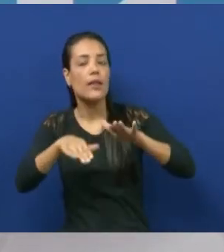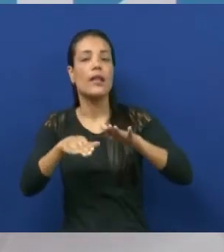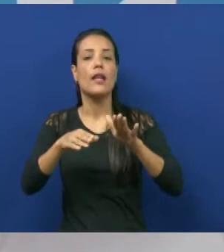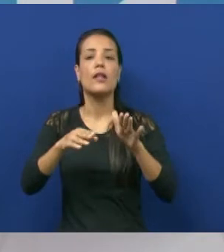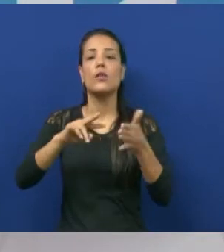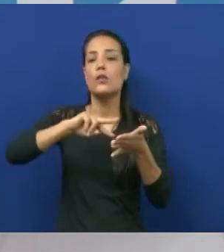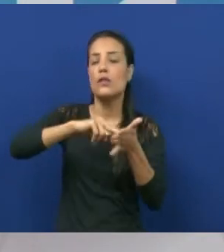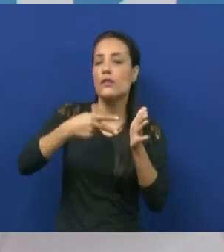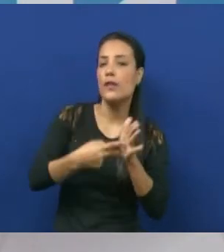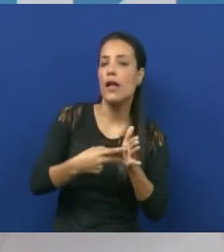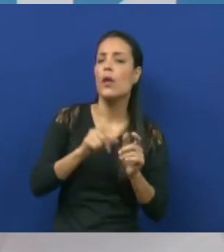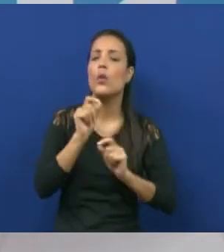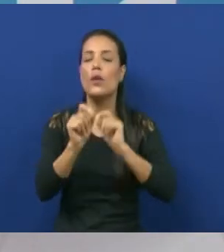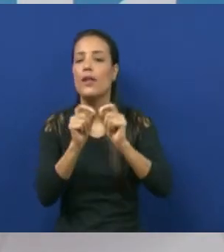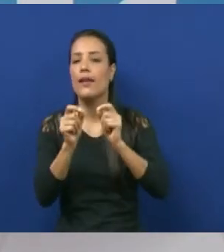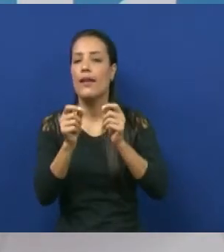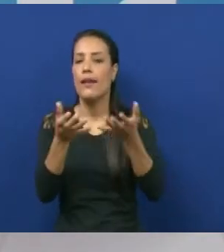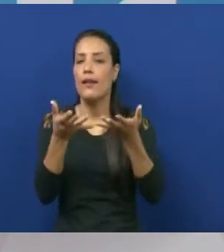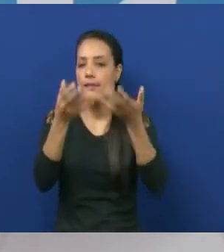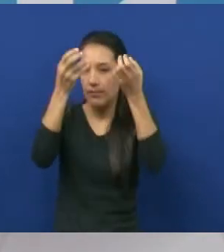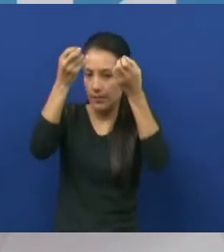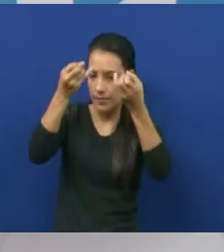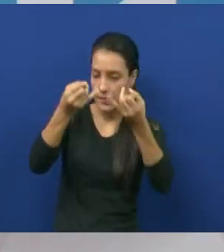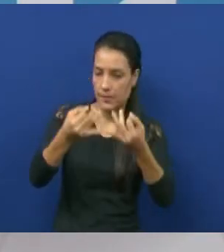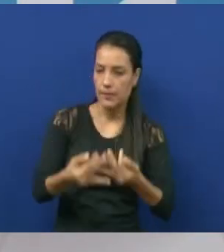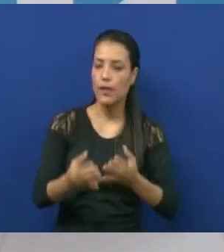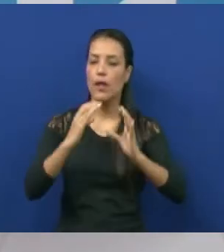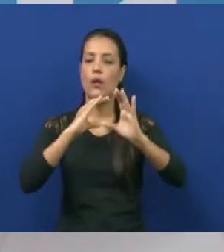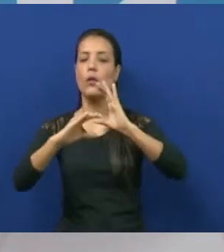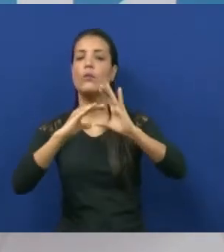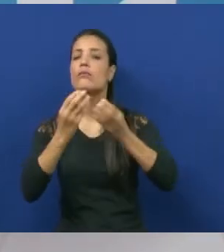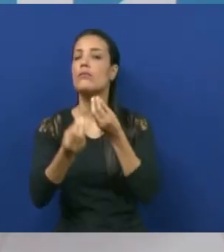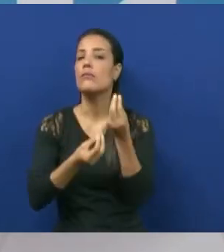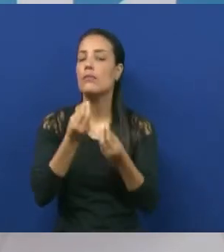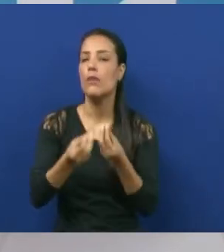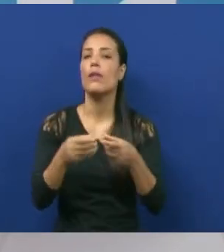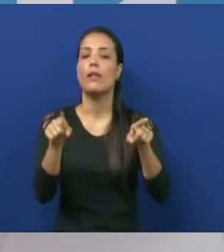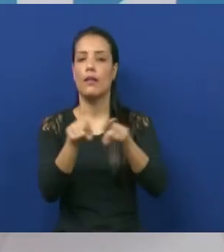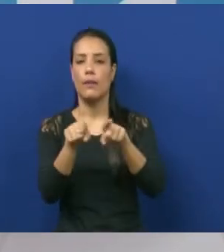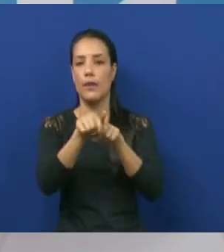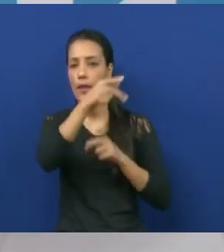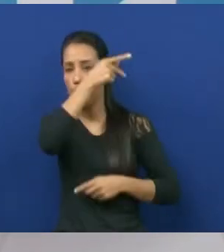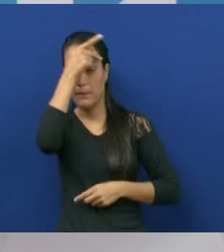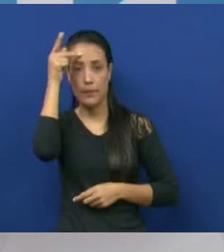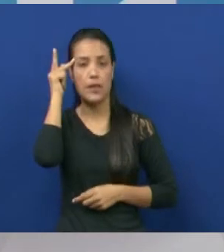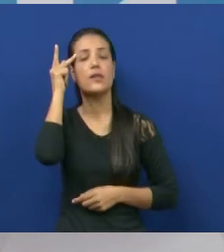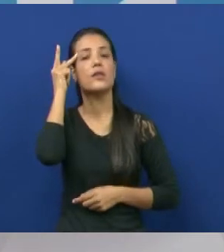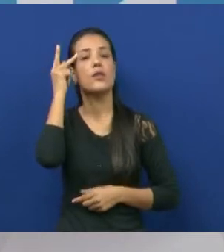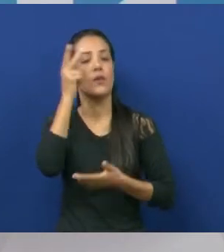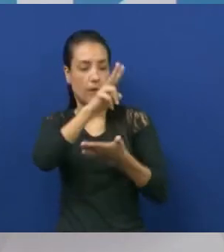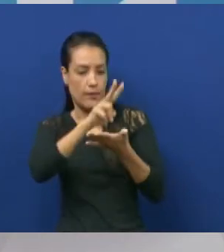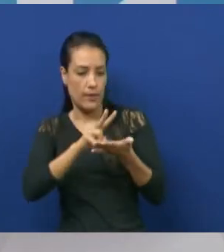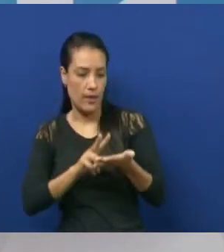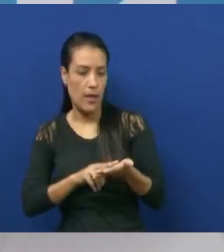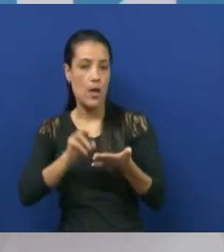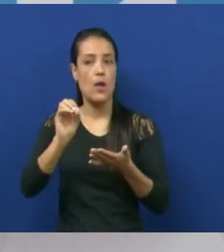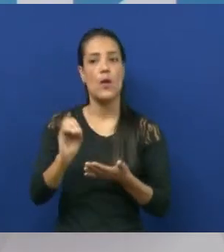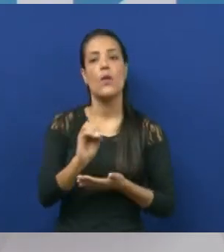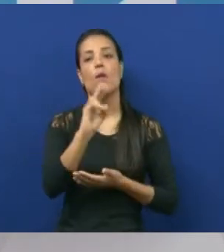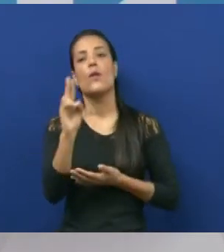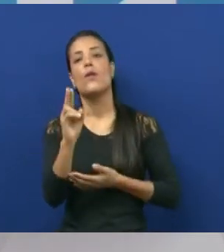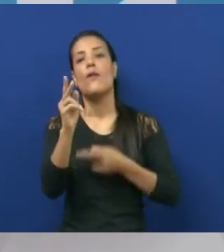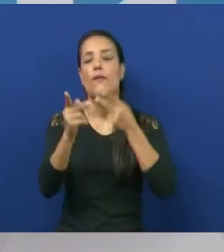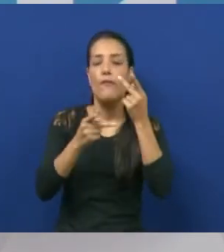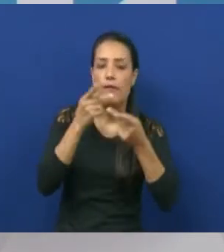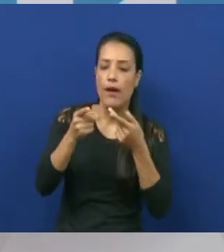quem está escrevendo, da comunicação que você quer estabelecer, vai depender do locutor, ou seja, daquele que fala ou escreve,